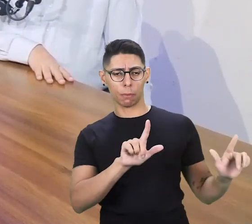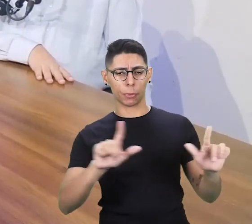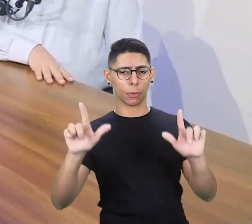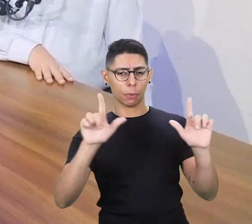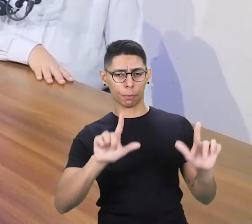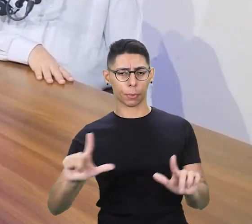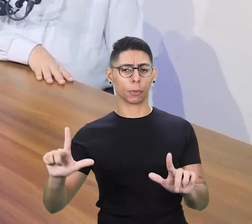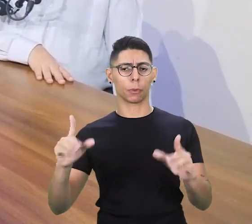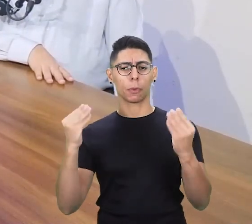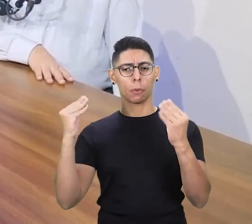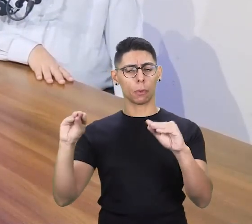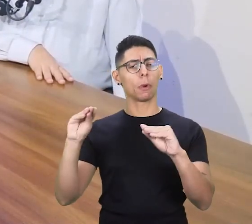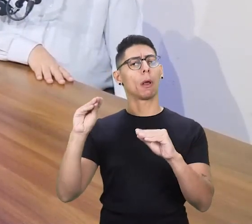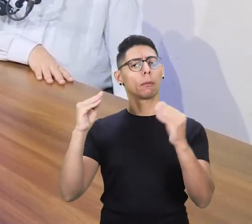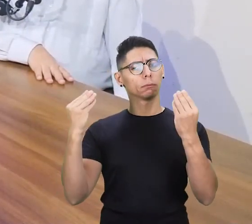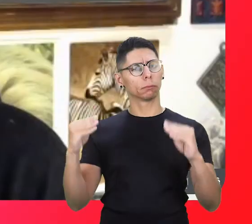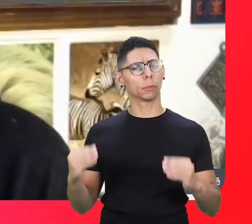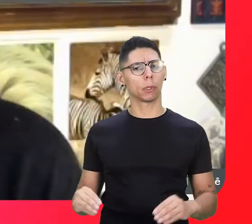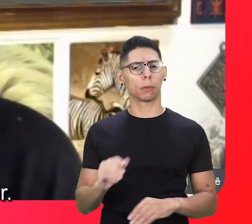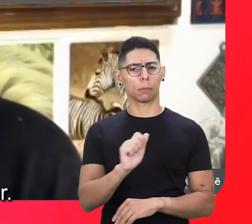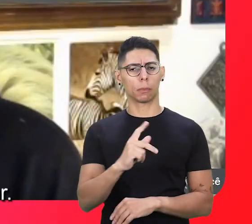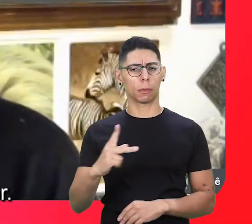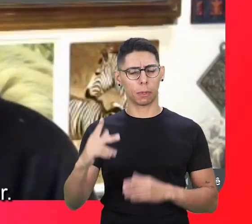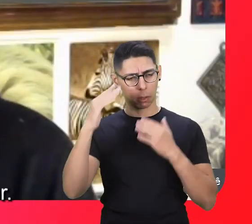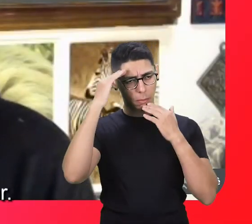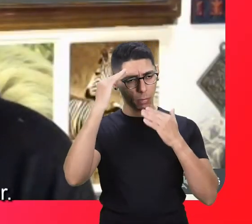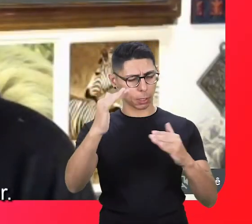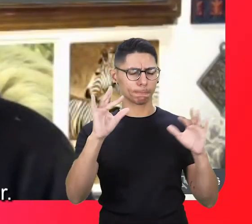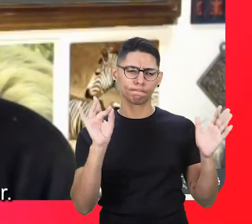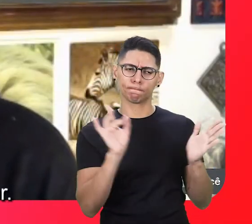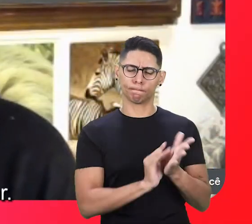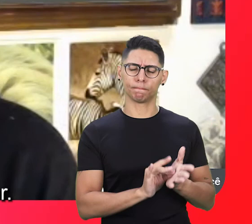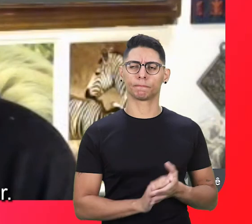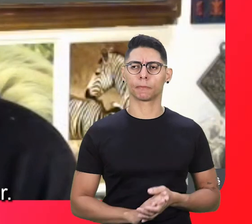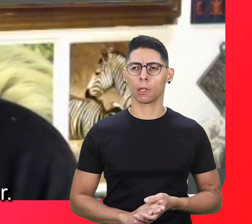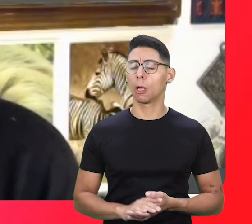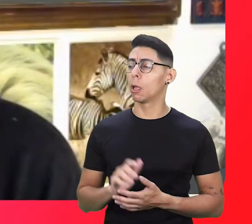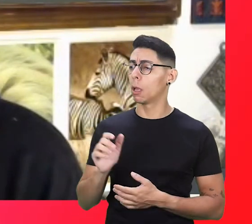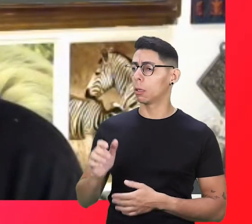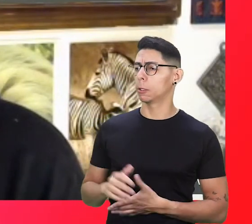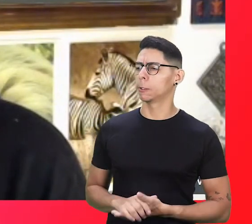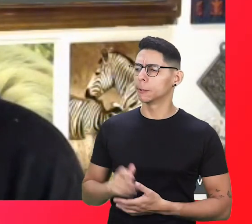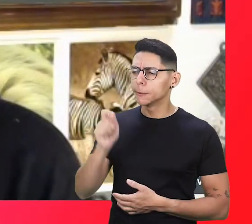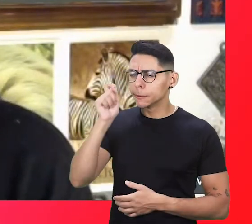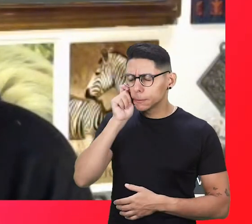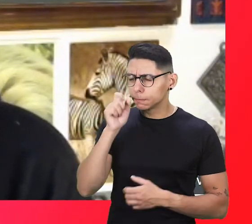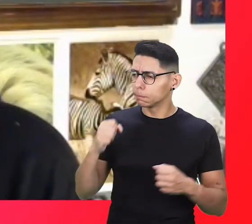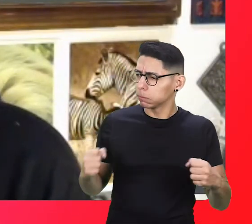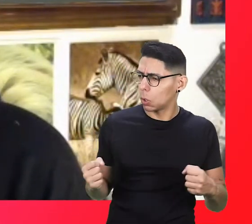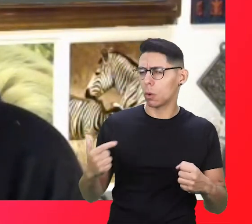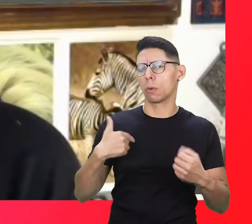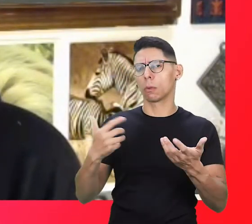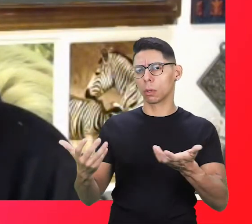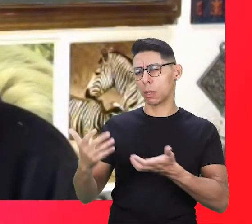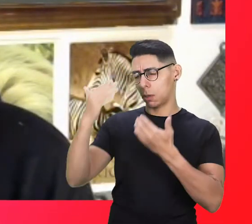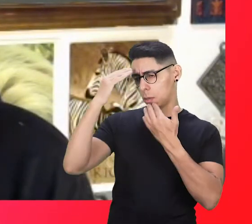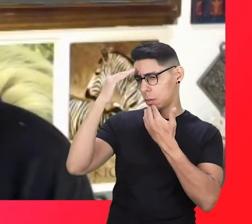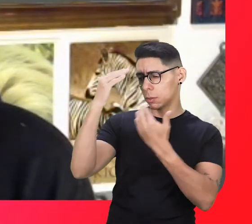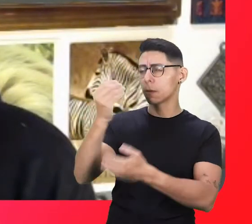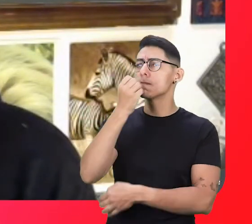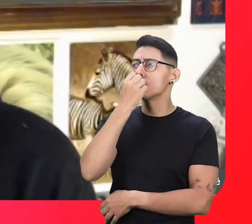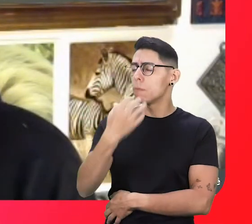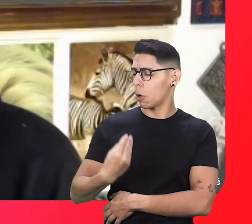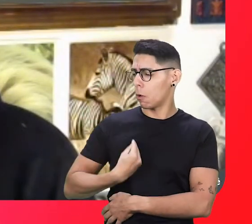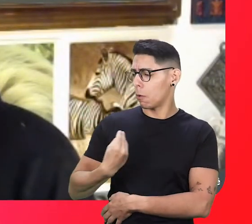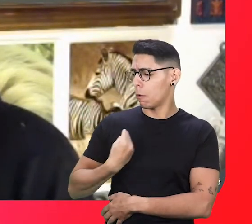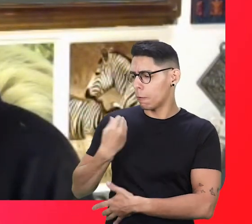aplicativo. Obrigadão mesmo. Antônio, eu que tenho que te agradecer. Muito bom estar com você. Tenho, como